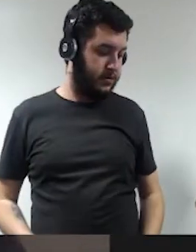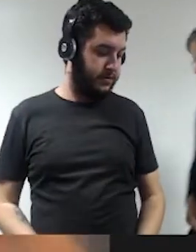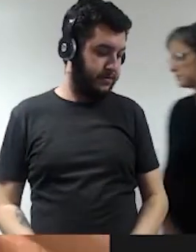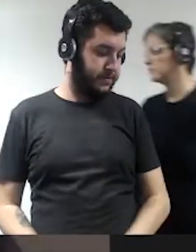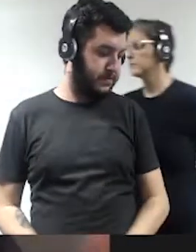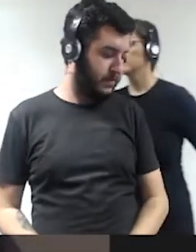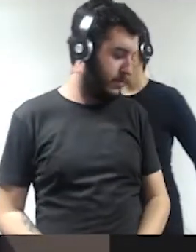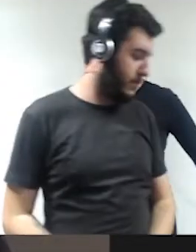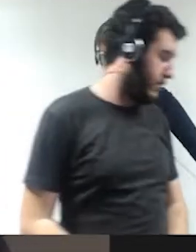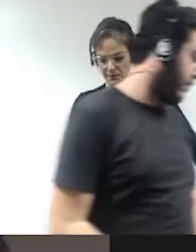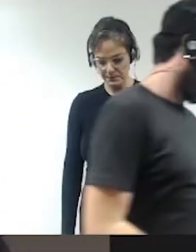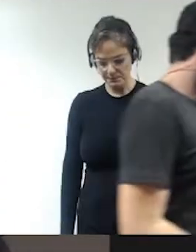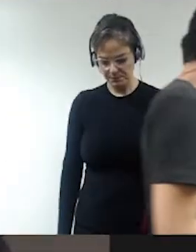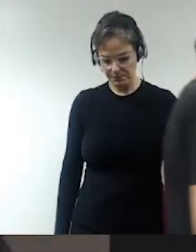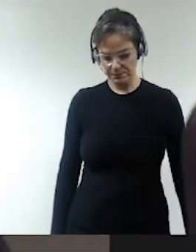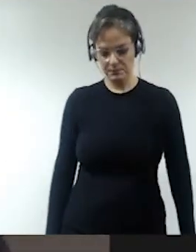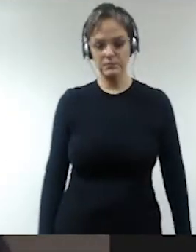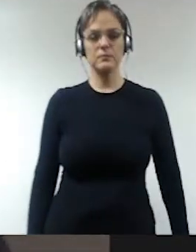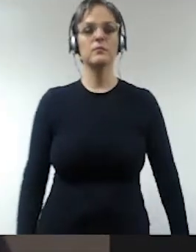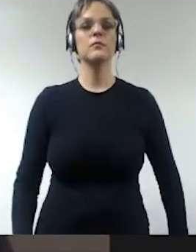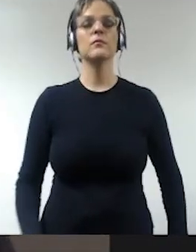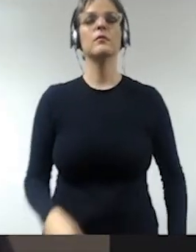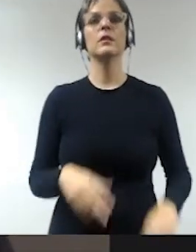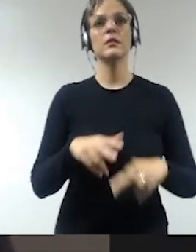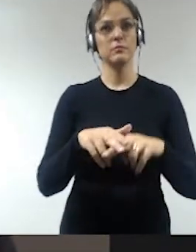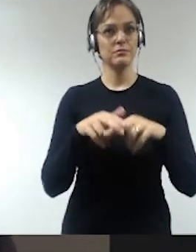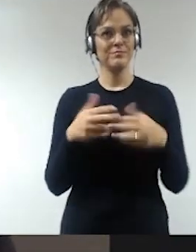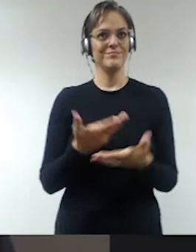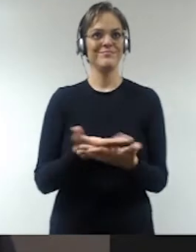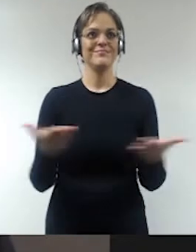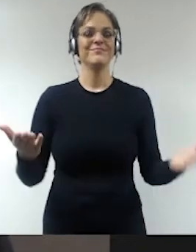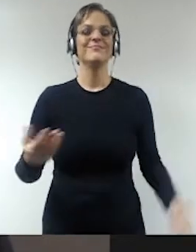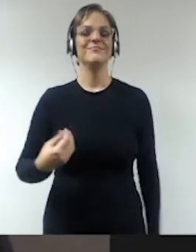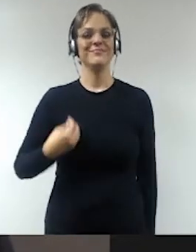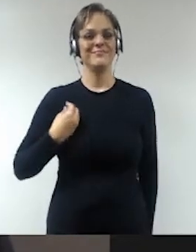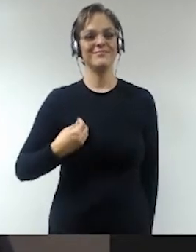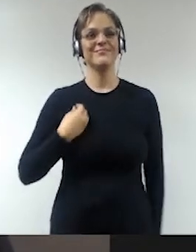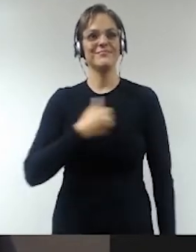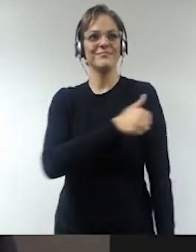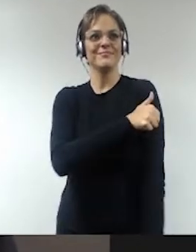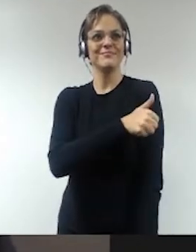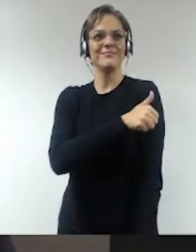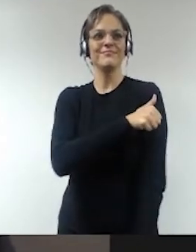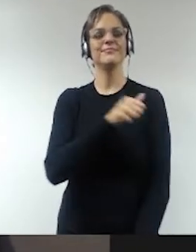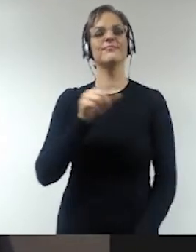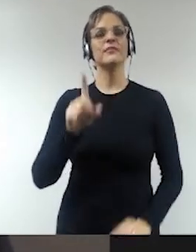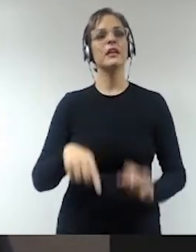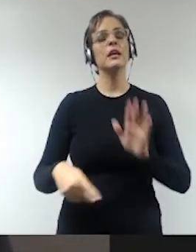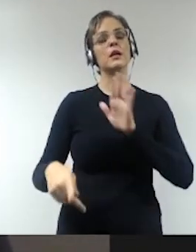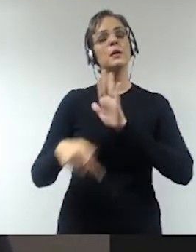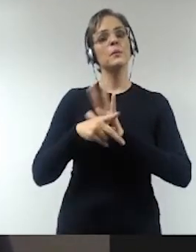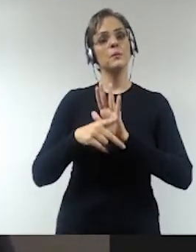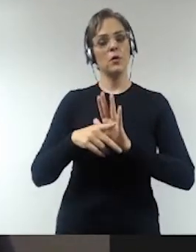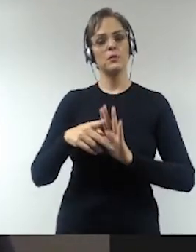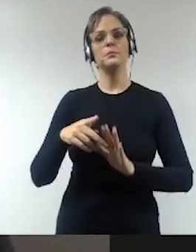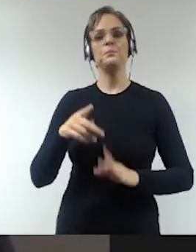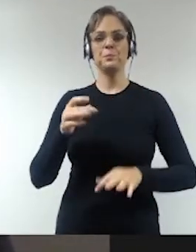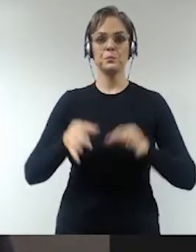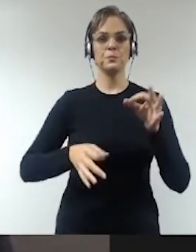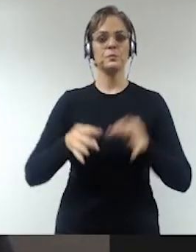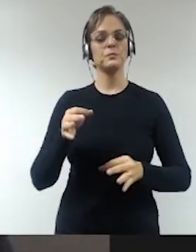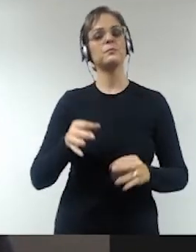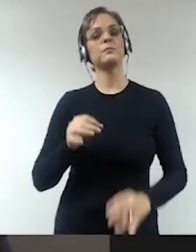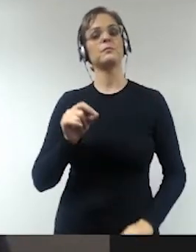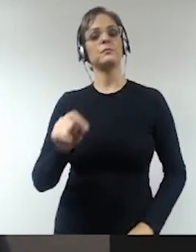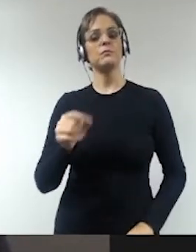mas é bom que se diga por conta da nossa plateia de estudantes, é da índole do poder jurisdicional buscar